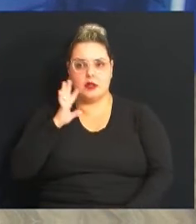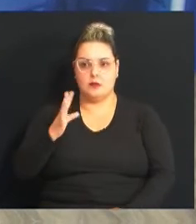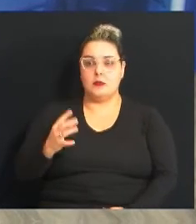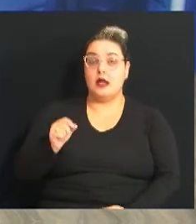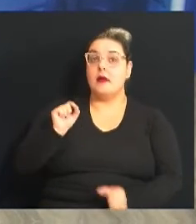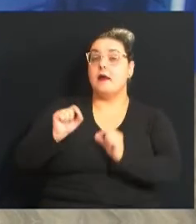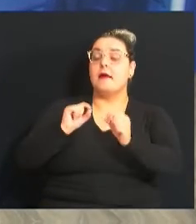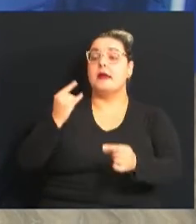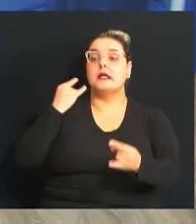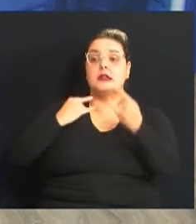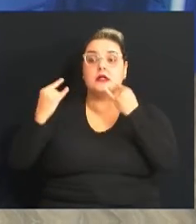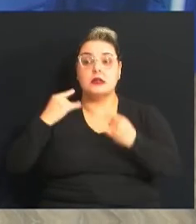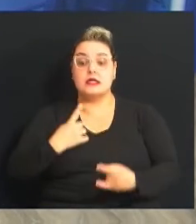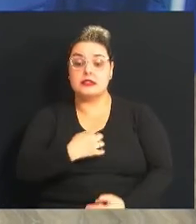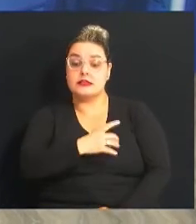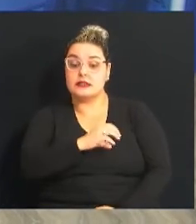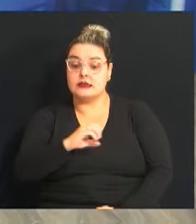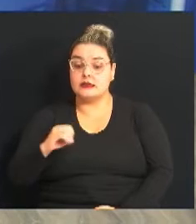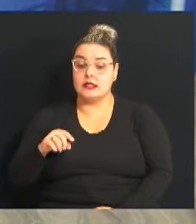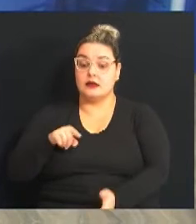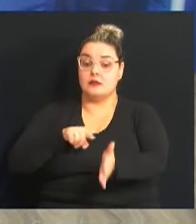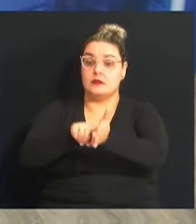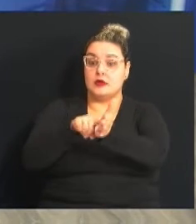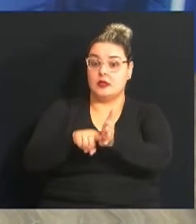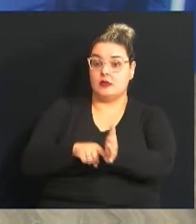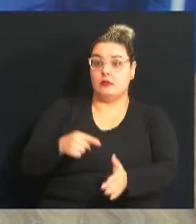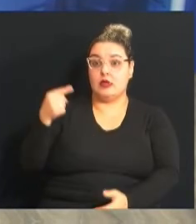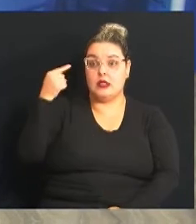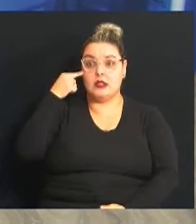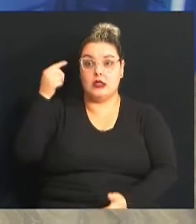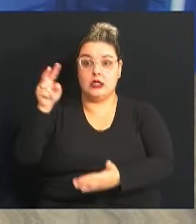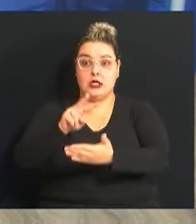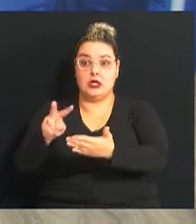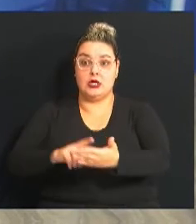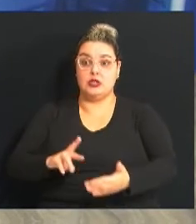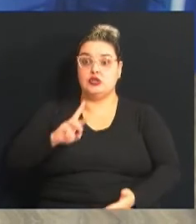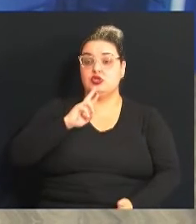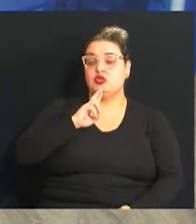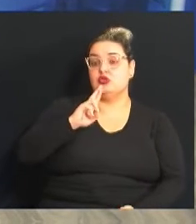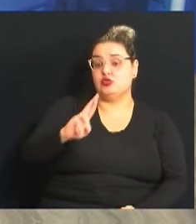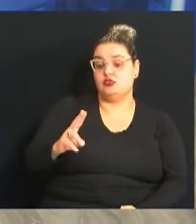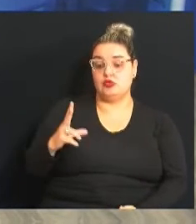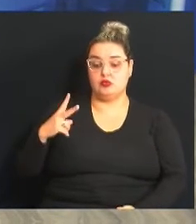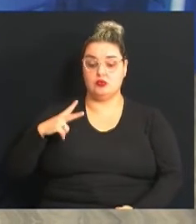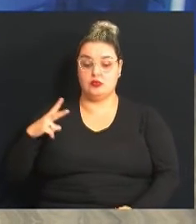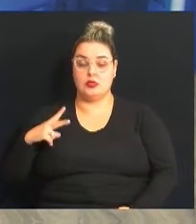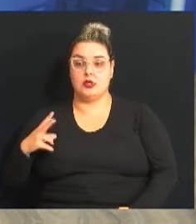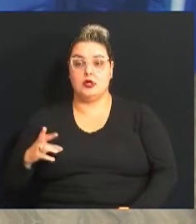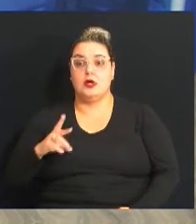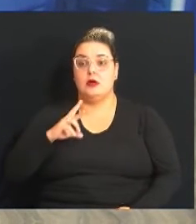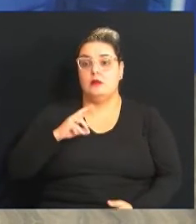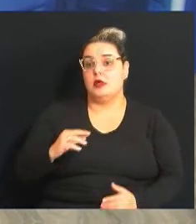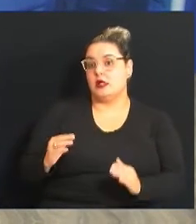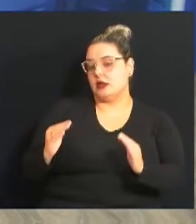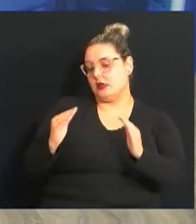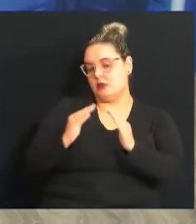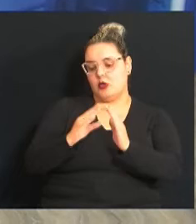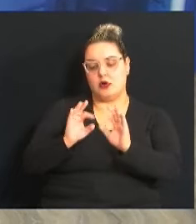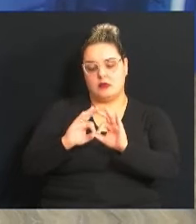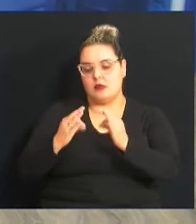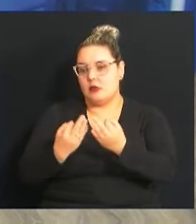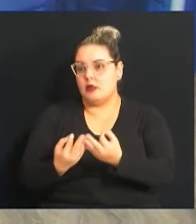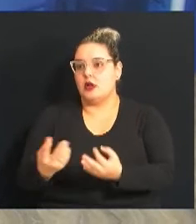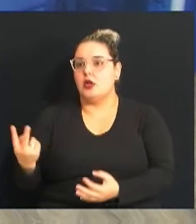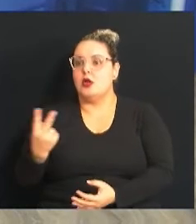perguntas, vocês pensaram em um leitor responder de forma individual? Para quem mora em família, o